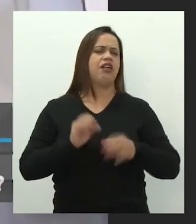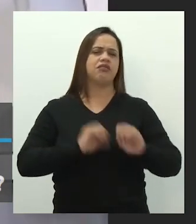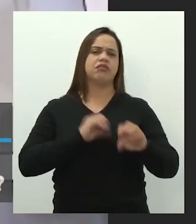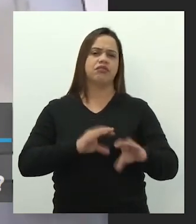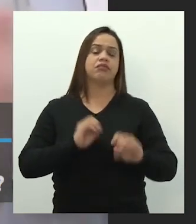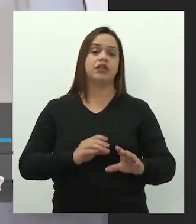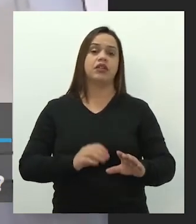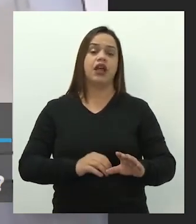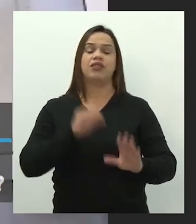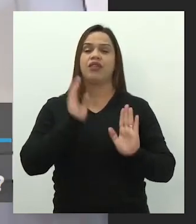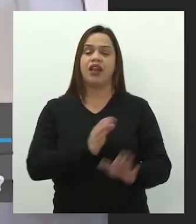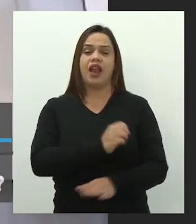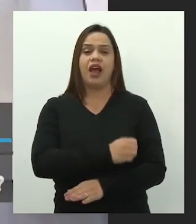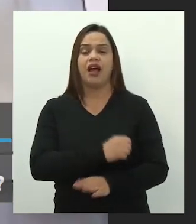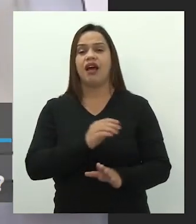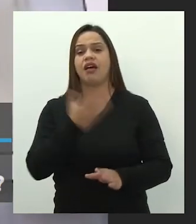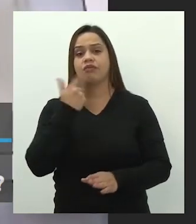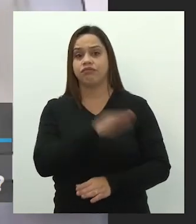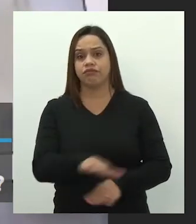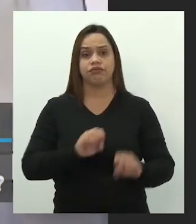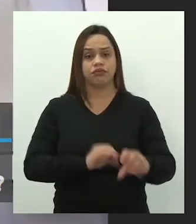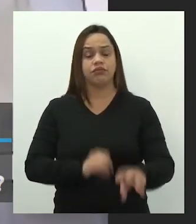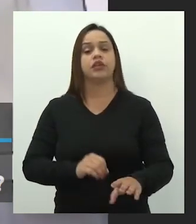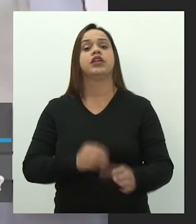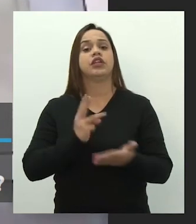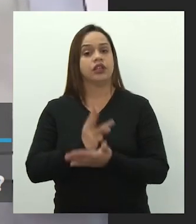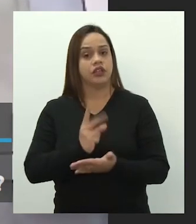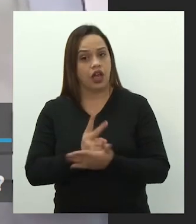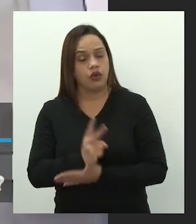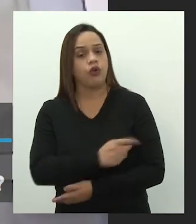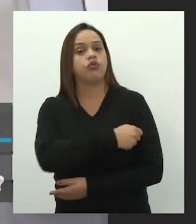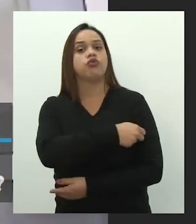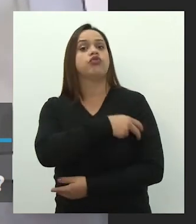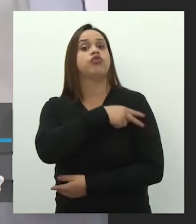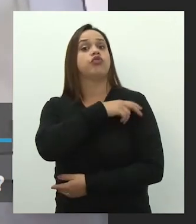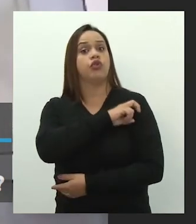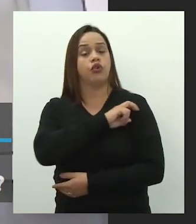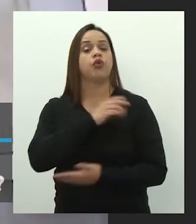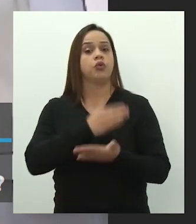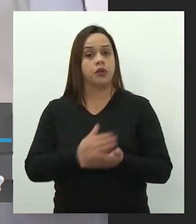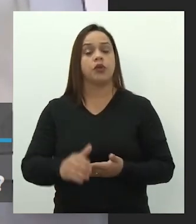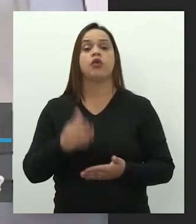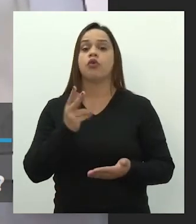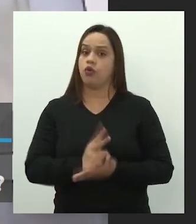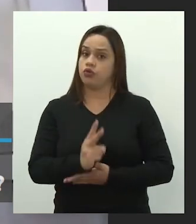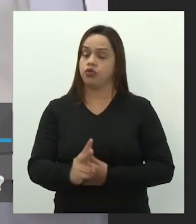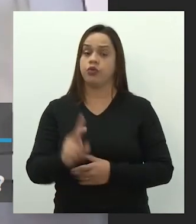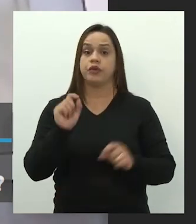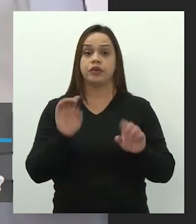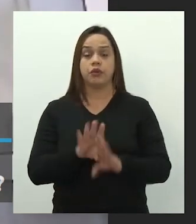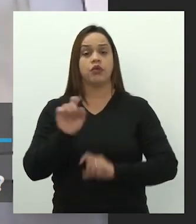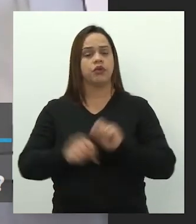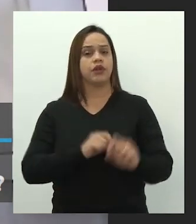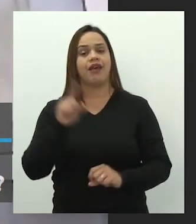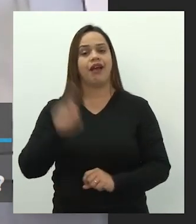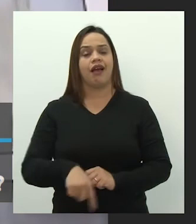infantil, que permanecem nos anos iniciais, nos primeiros anos dos anos iniciais, e